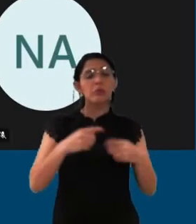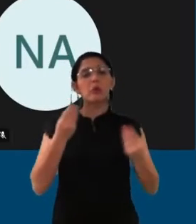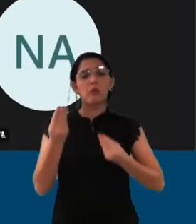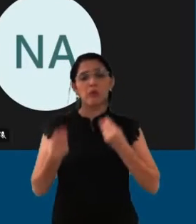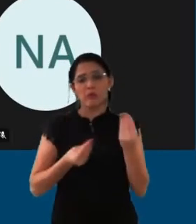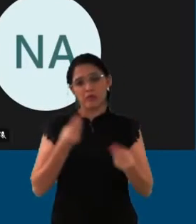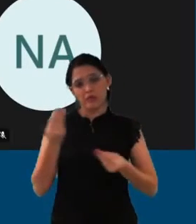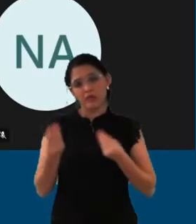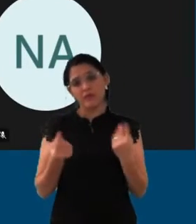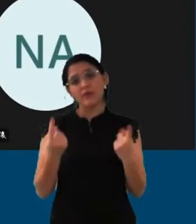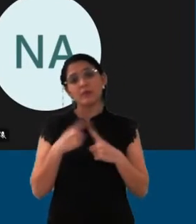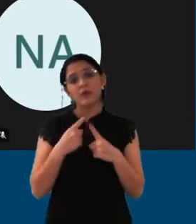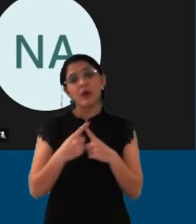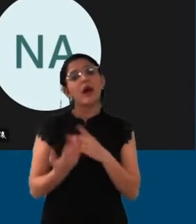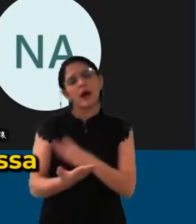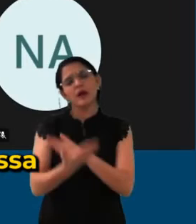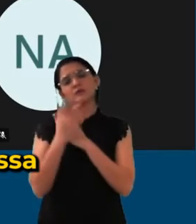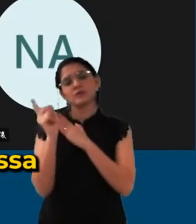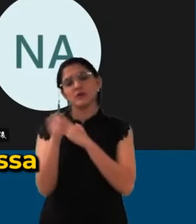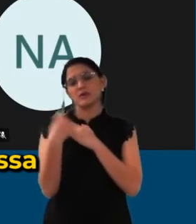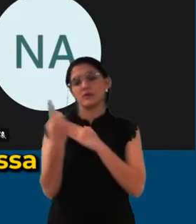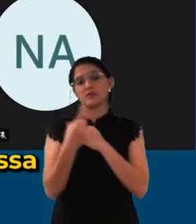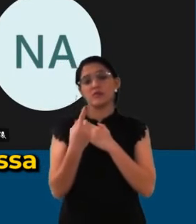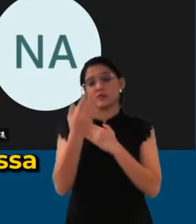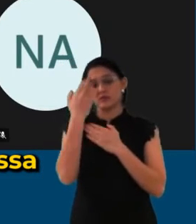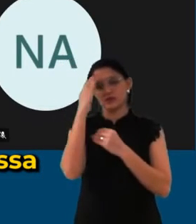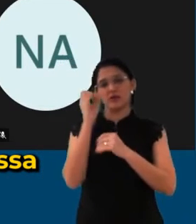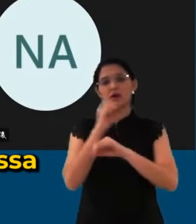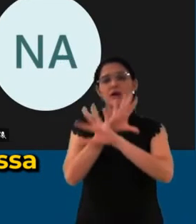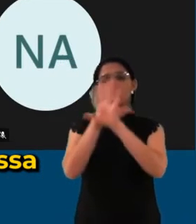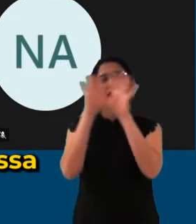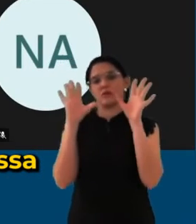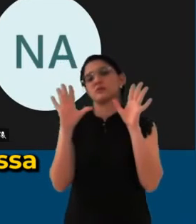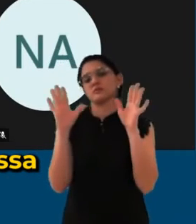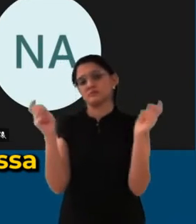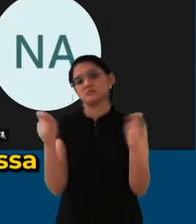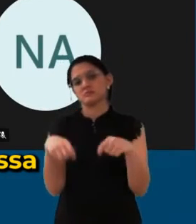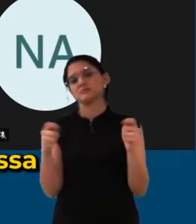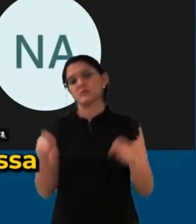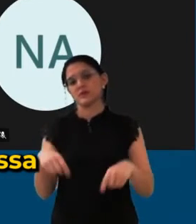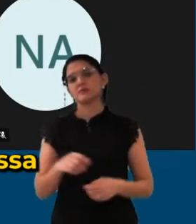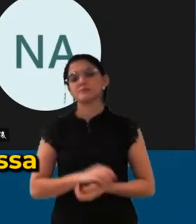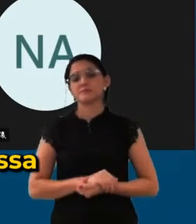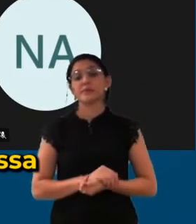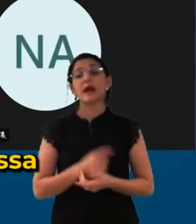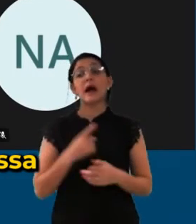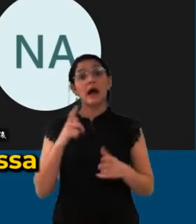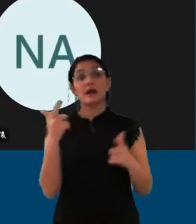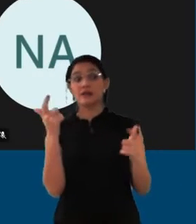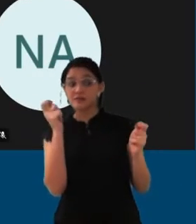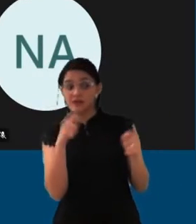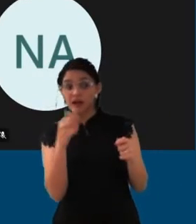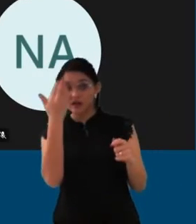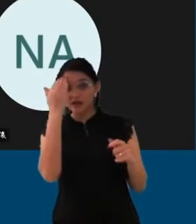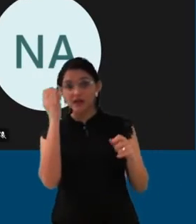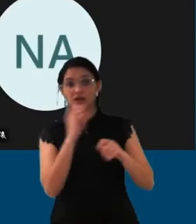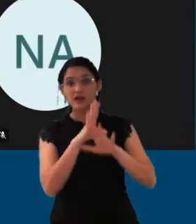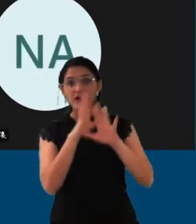digamos que, aclarar aqui a nossa ideia de enfim, avançar com essa discussão